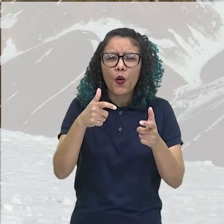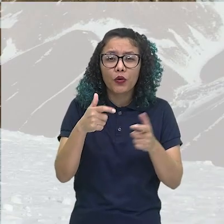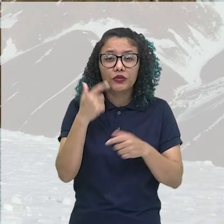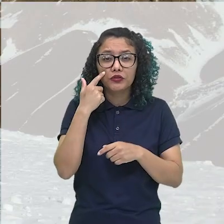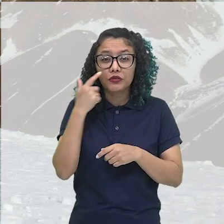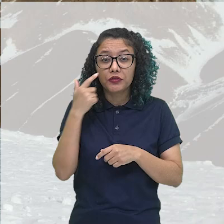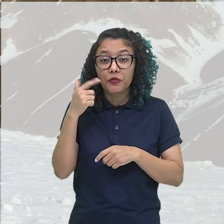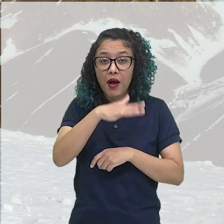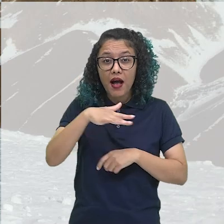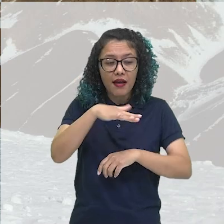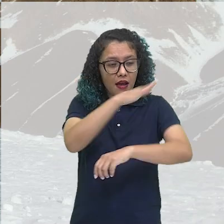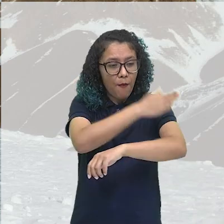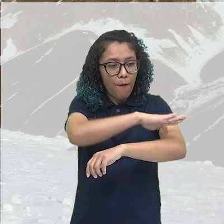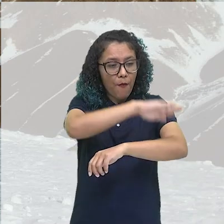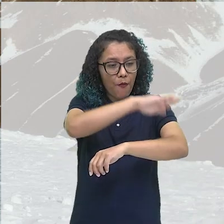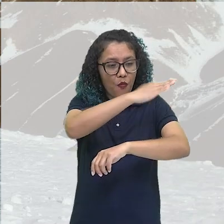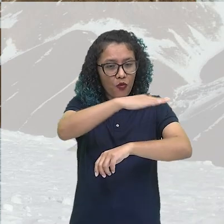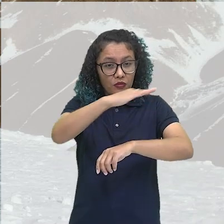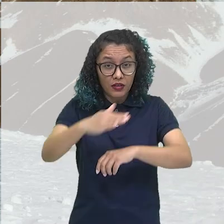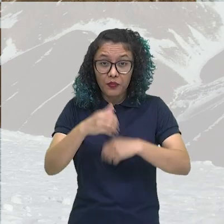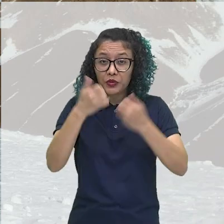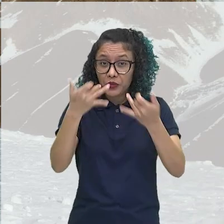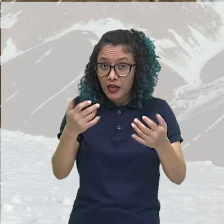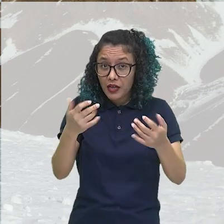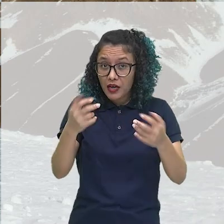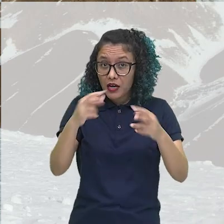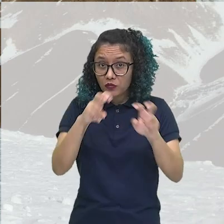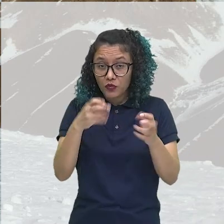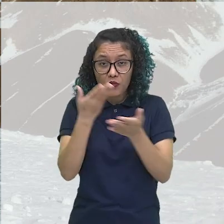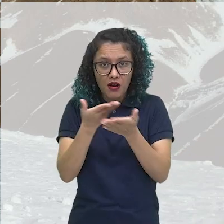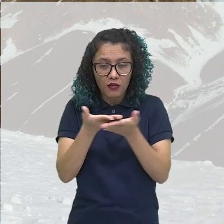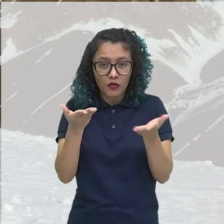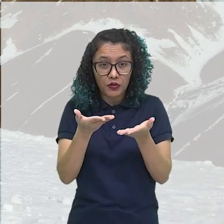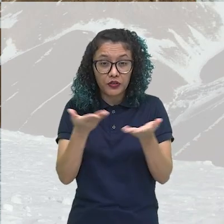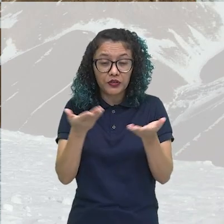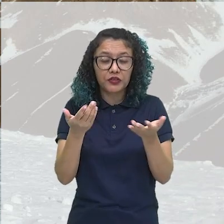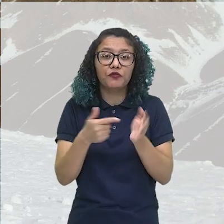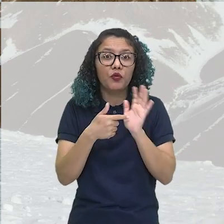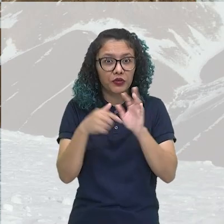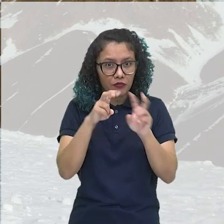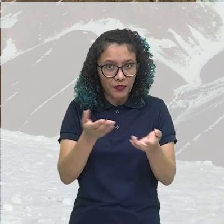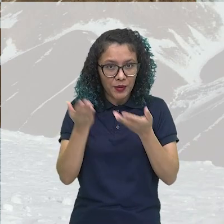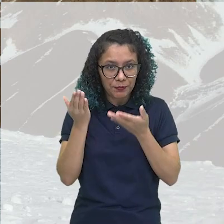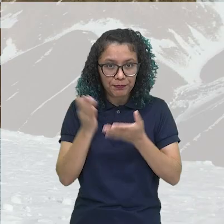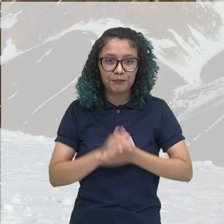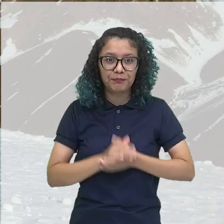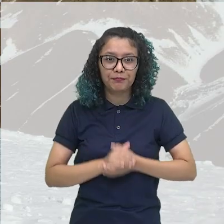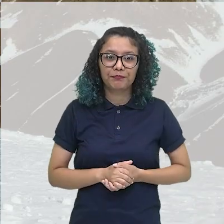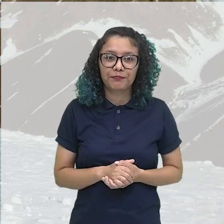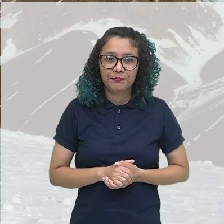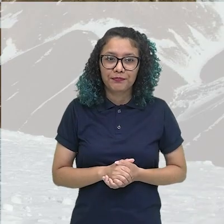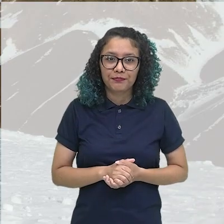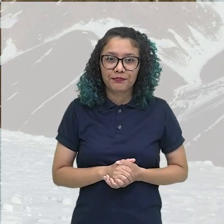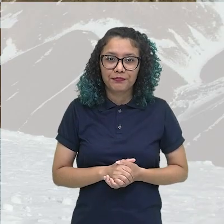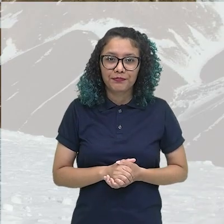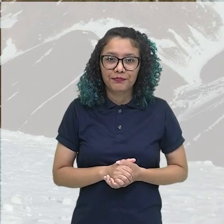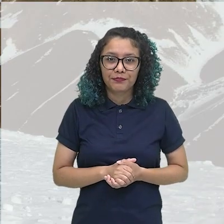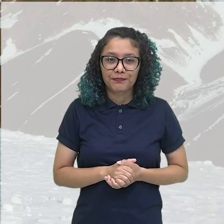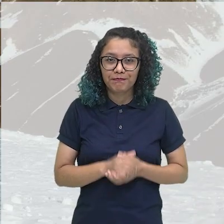de montanhas para tratar da nossa aula de hoje e aí eu tenho um tema para vocês, vejam aí.